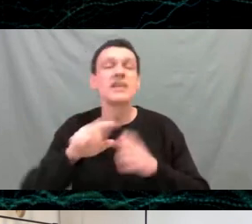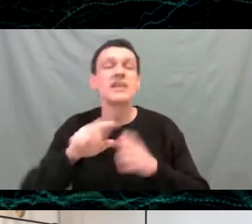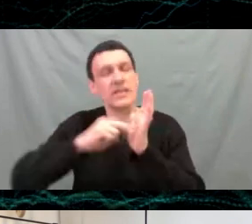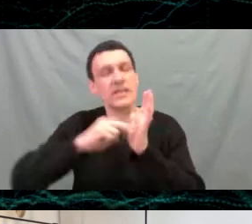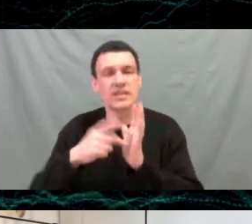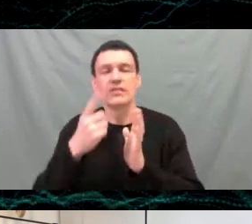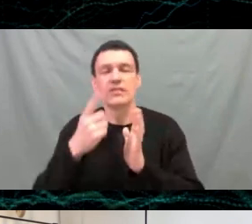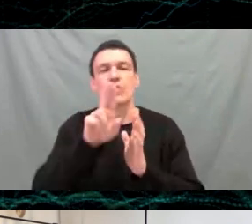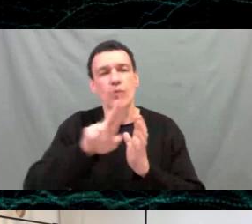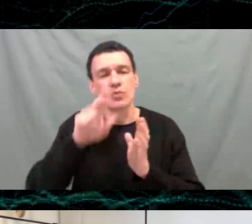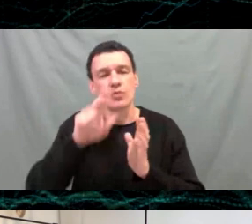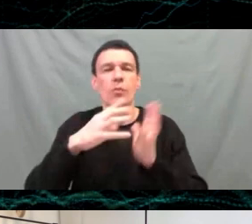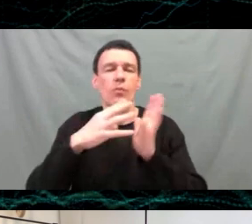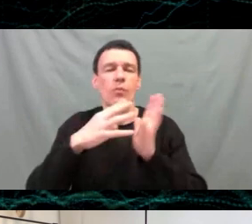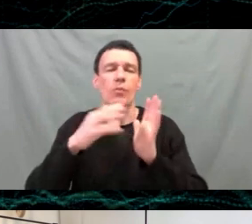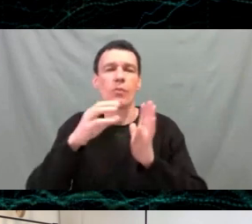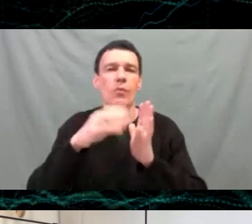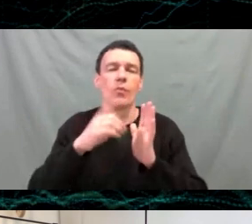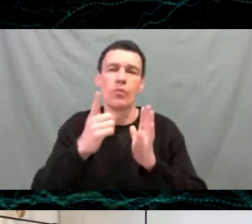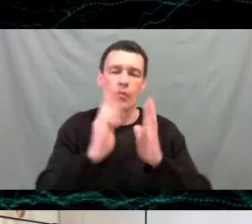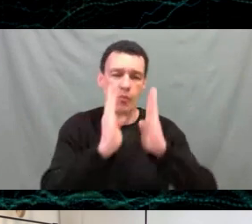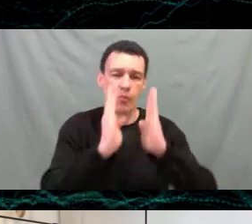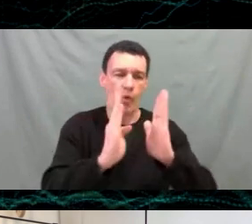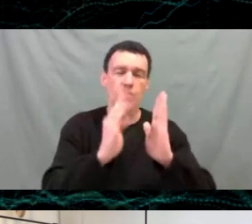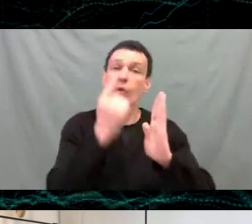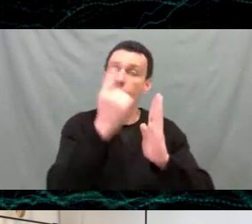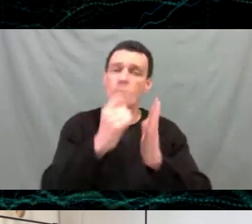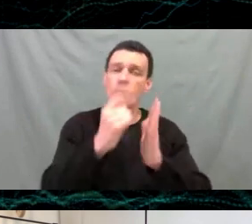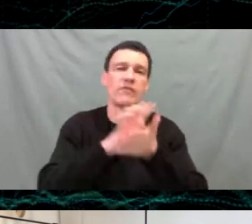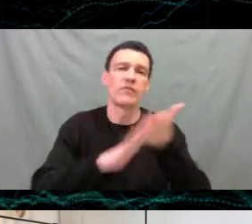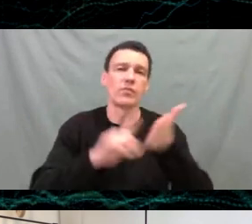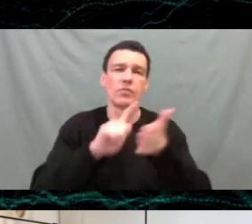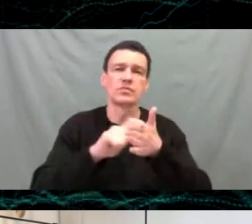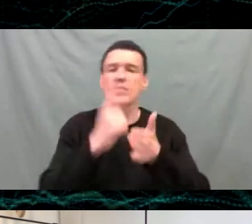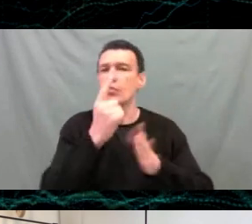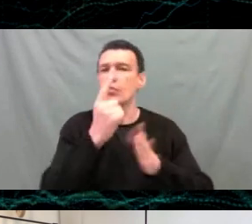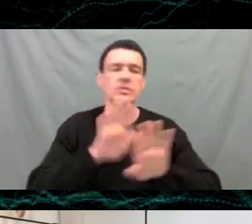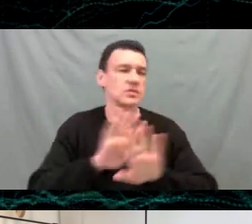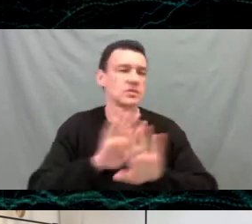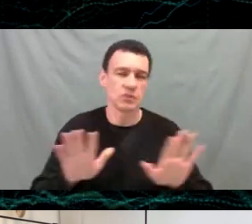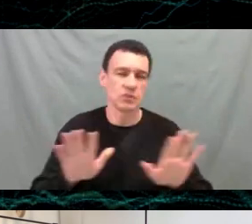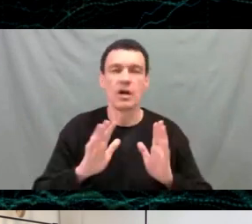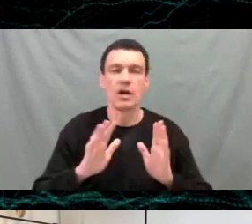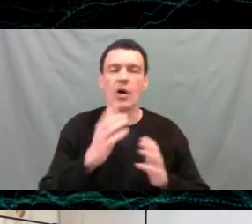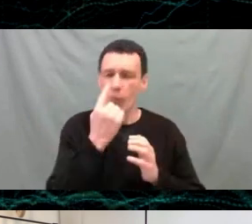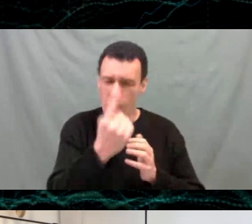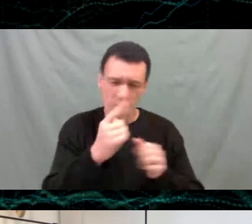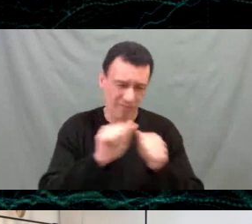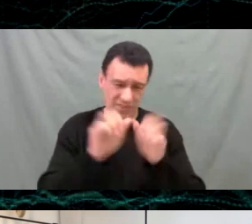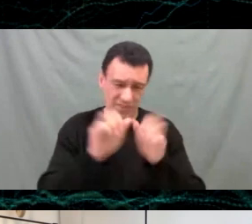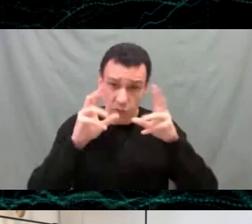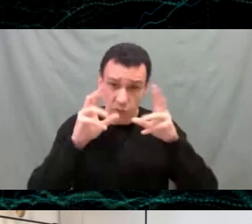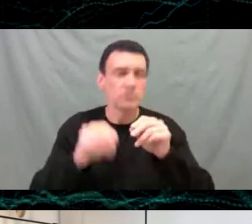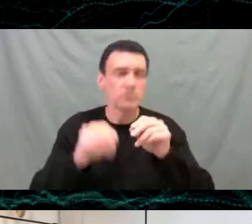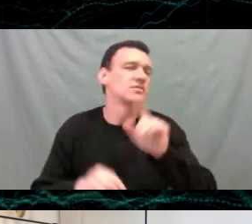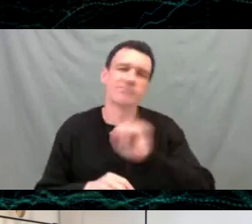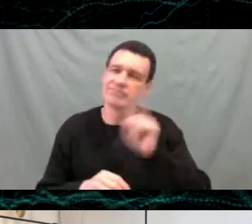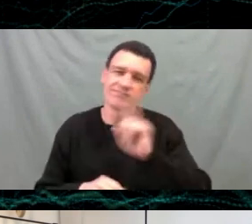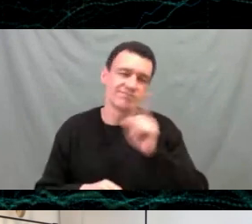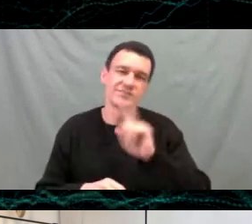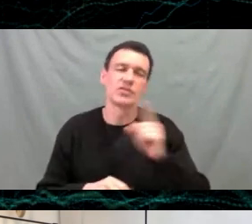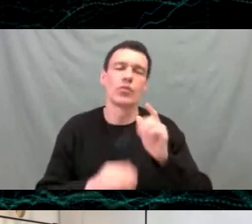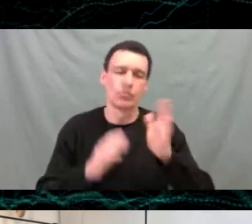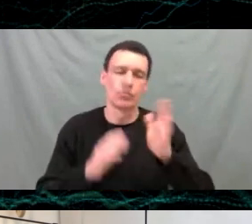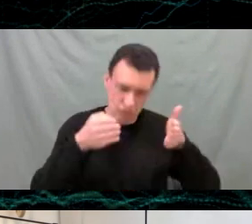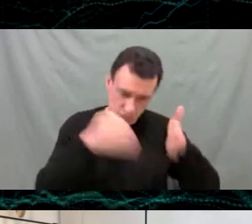uma função. Você não tem um módulo que faz um monte de coisa ao mesmo tempo. Você tem um módulo que faz uma coisa. Você deixa o módulo